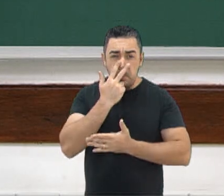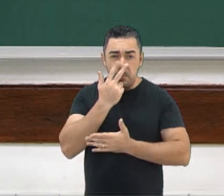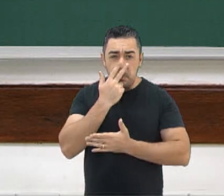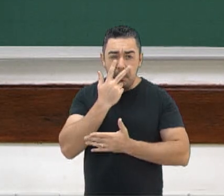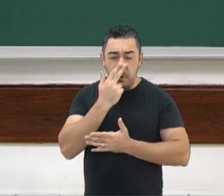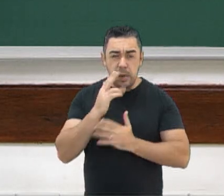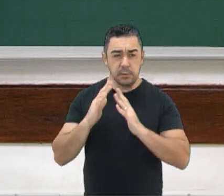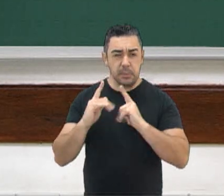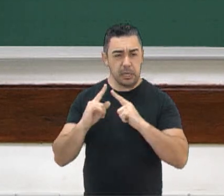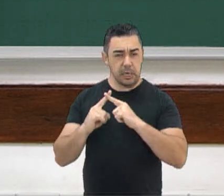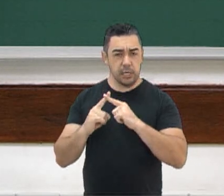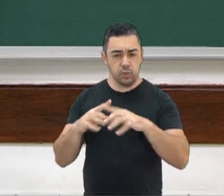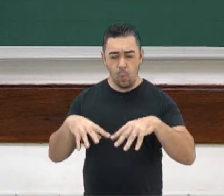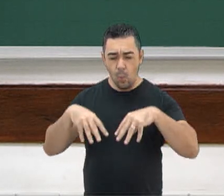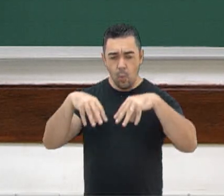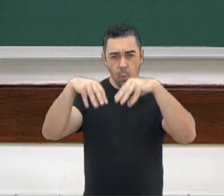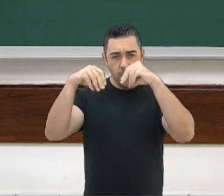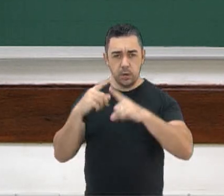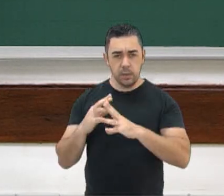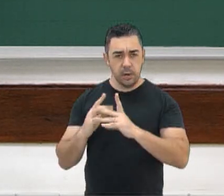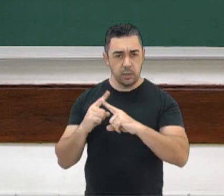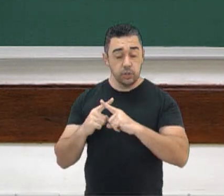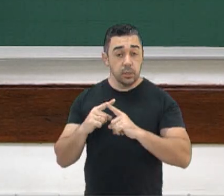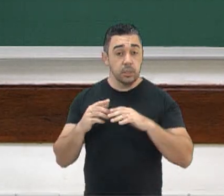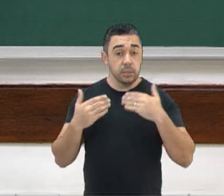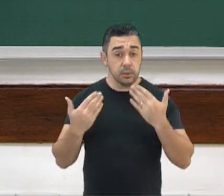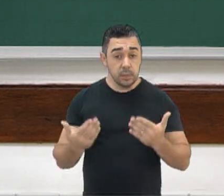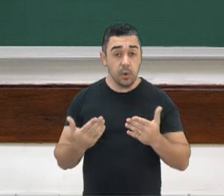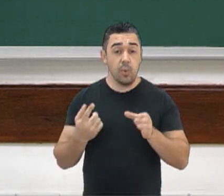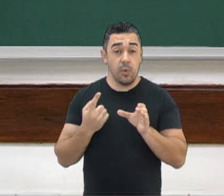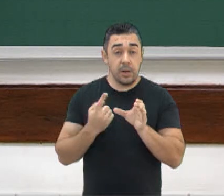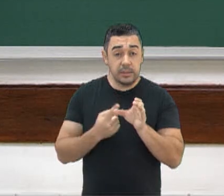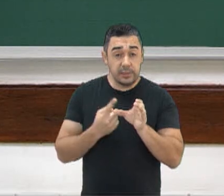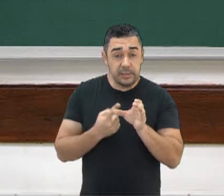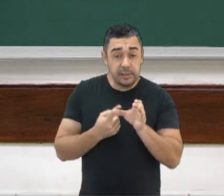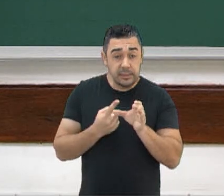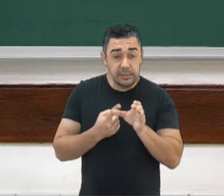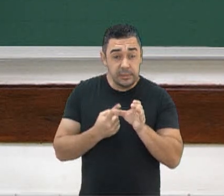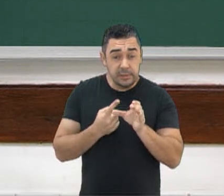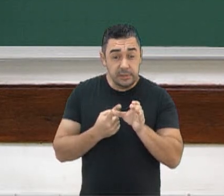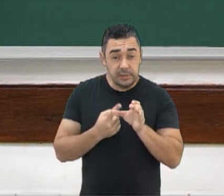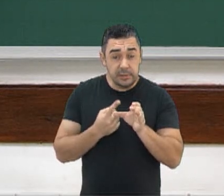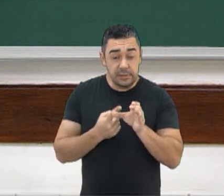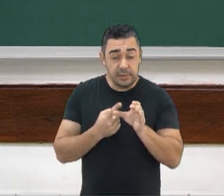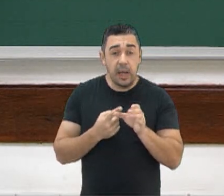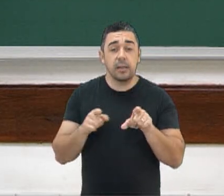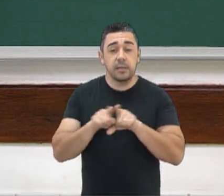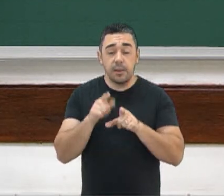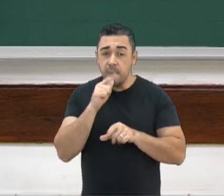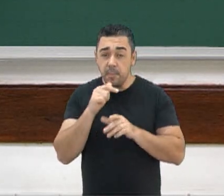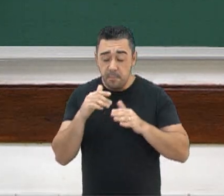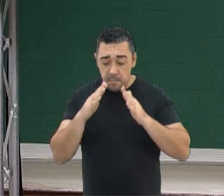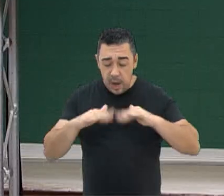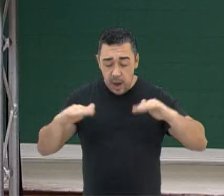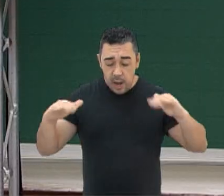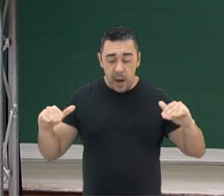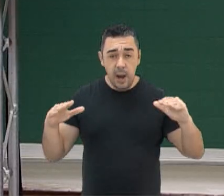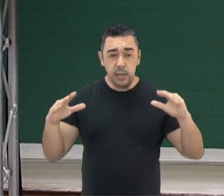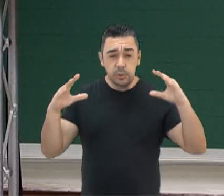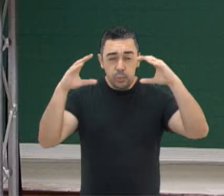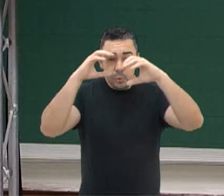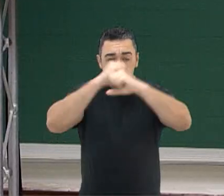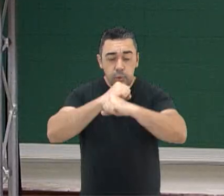uma igreja. Então, sobre a cidade e o braço de mar, azul escuro. Por que é que ele está